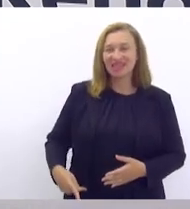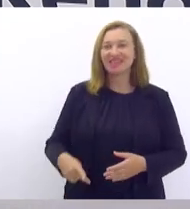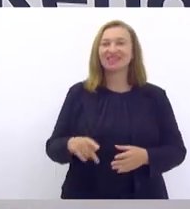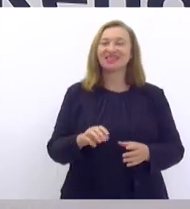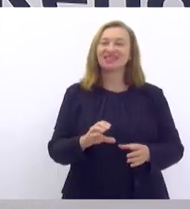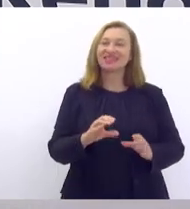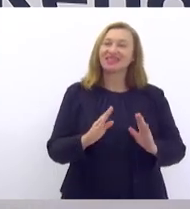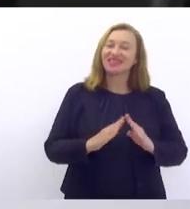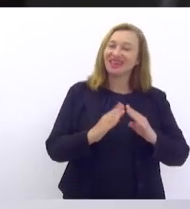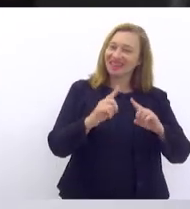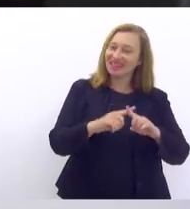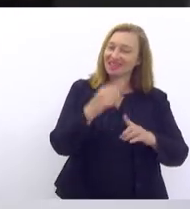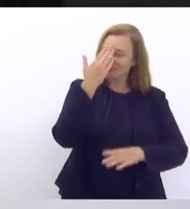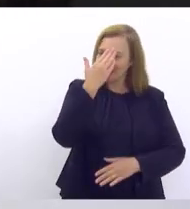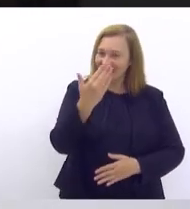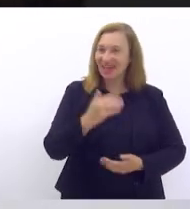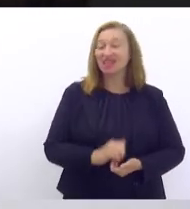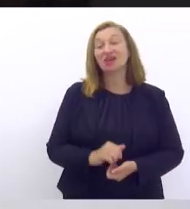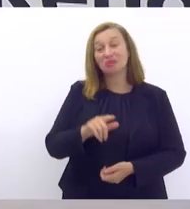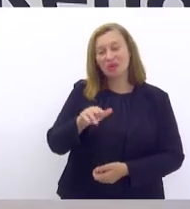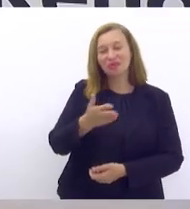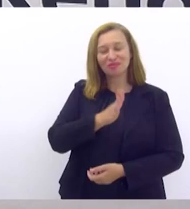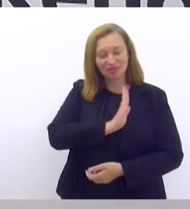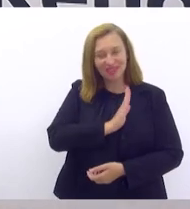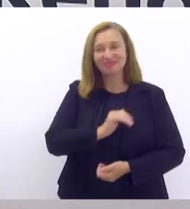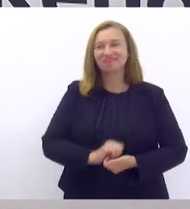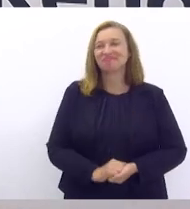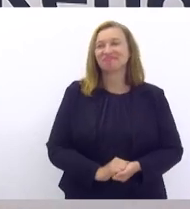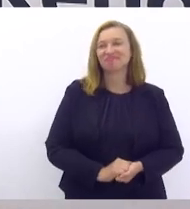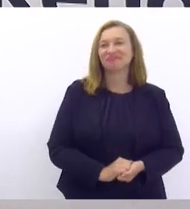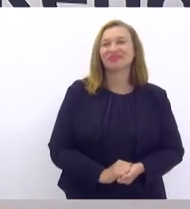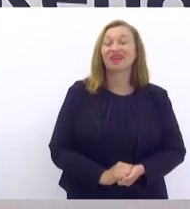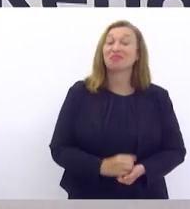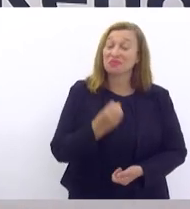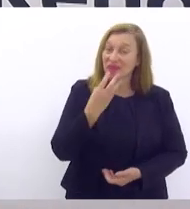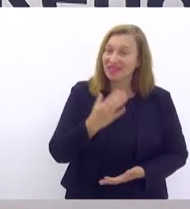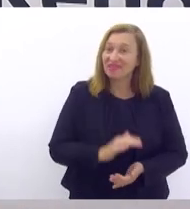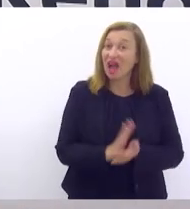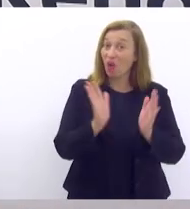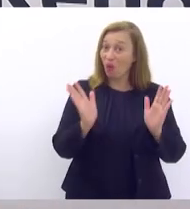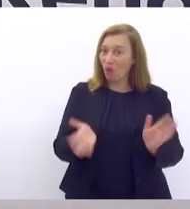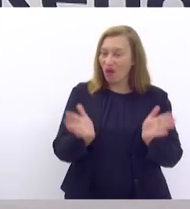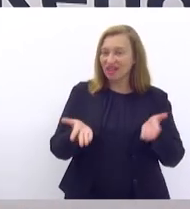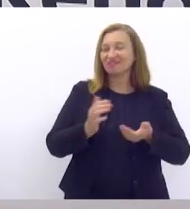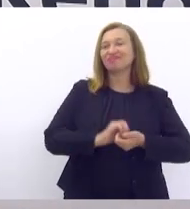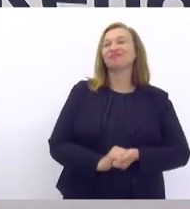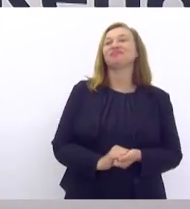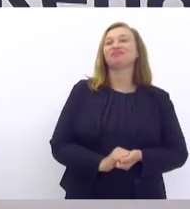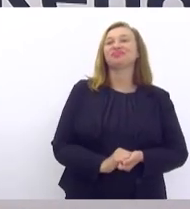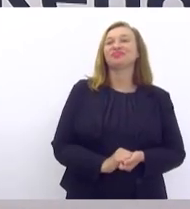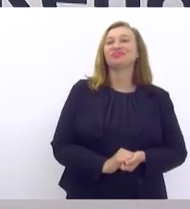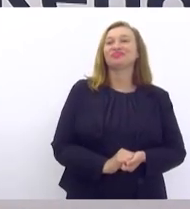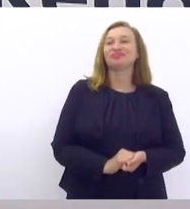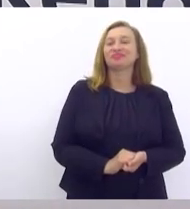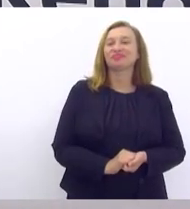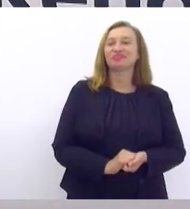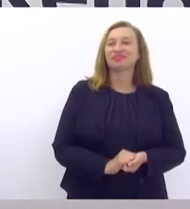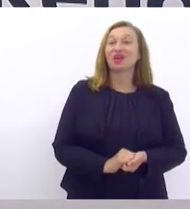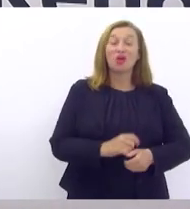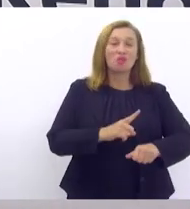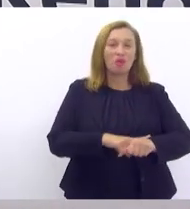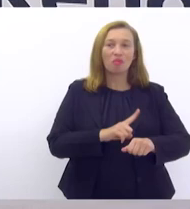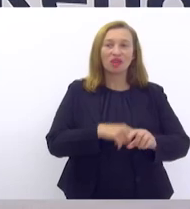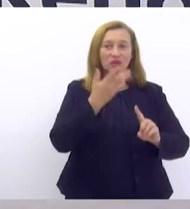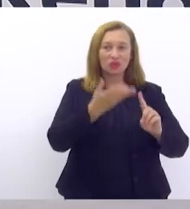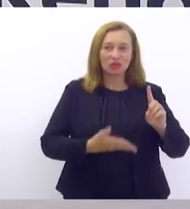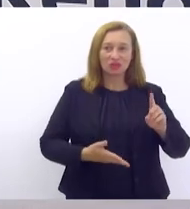obrigado. E meu irmão de coração. Muito bem, e agora nós vamos passar para um momento solene